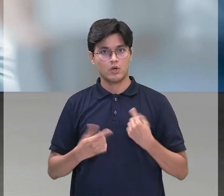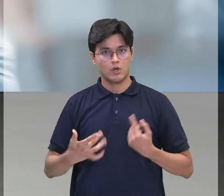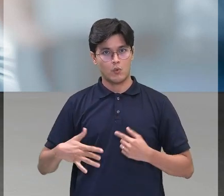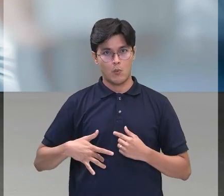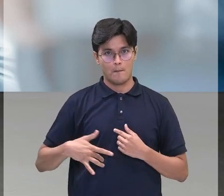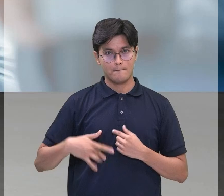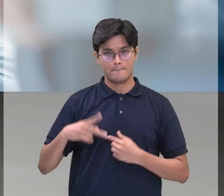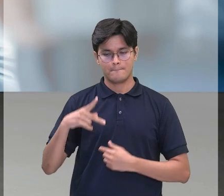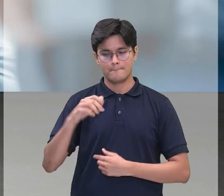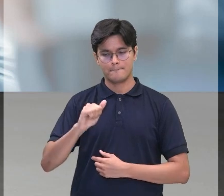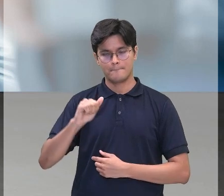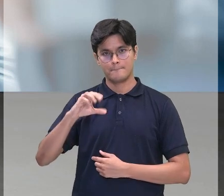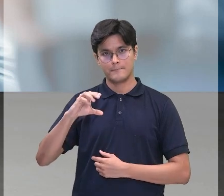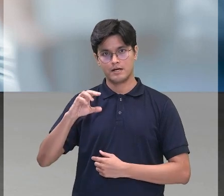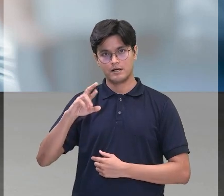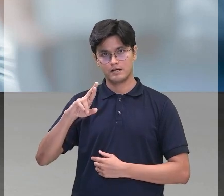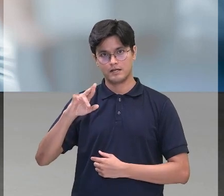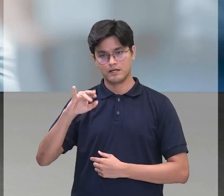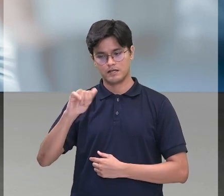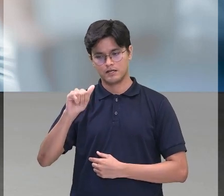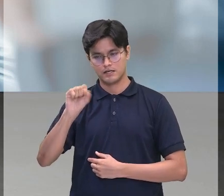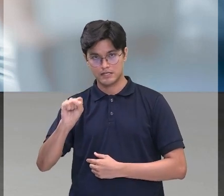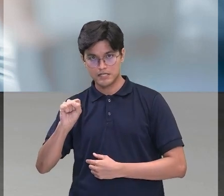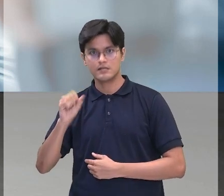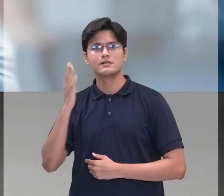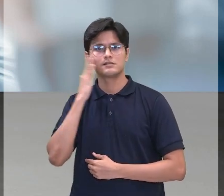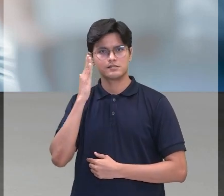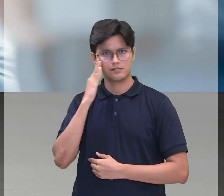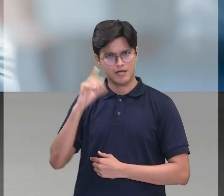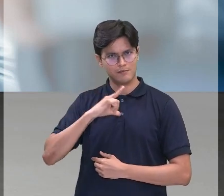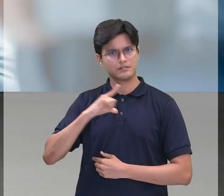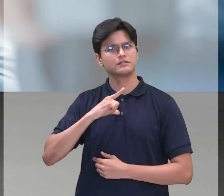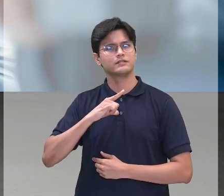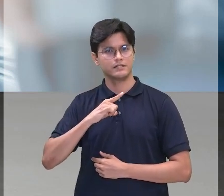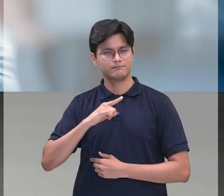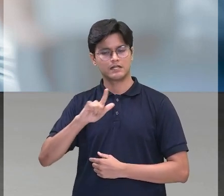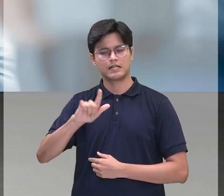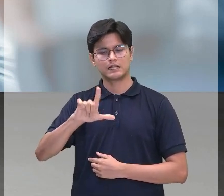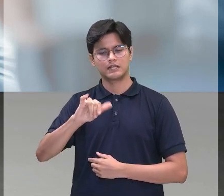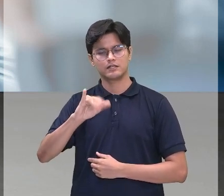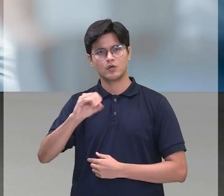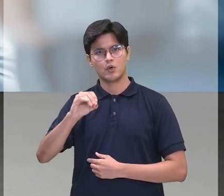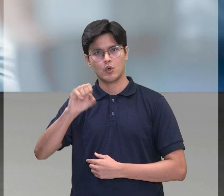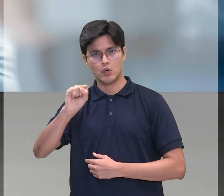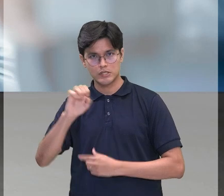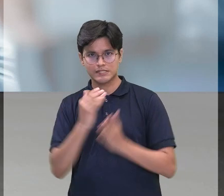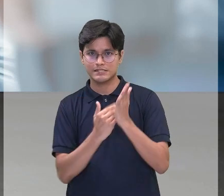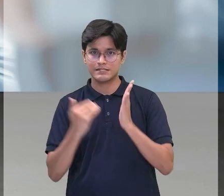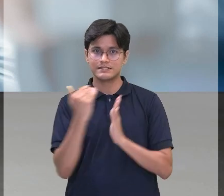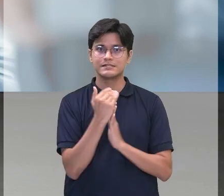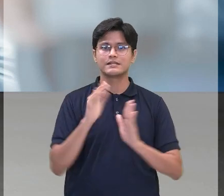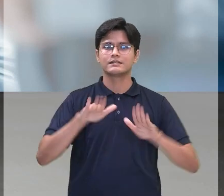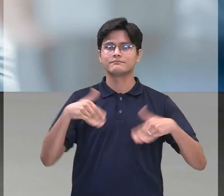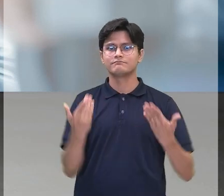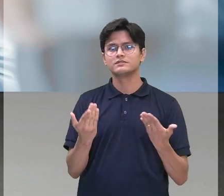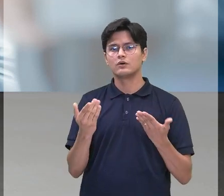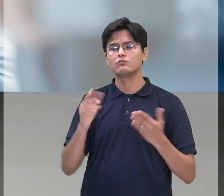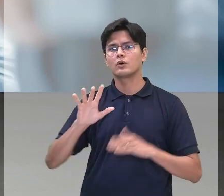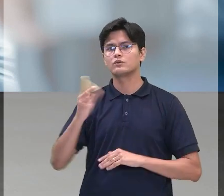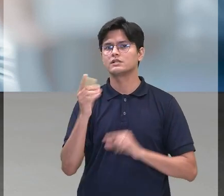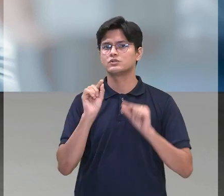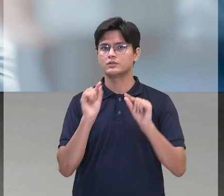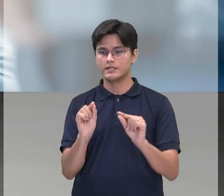mista, ele sabe que tem glicose ali em excesso. O que ele vai fazer? Ele vai jogar ali para fora